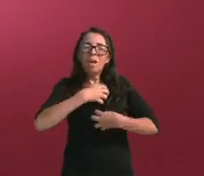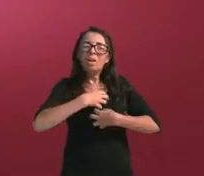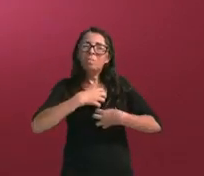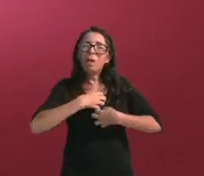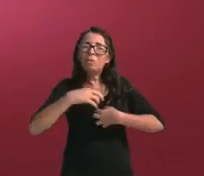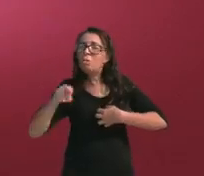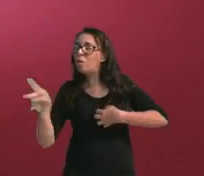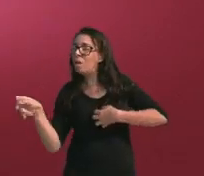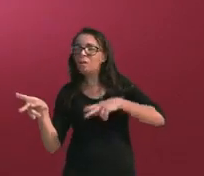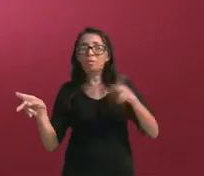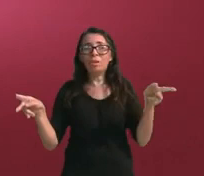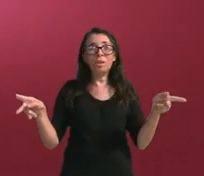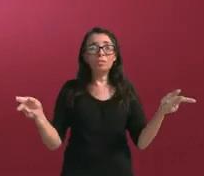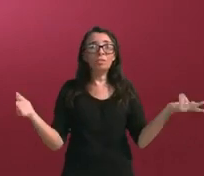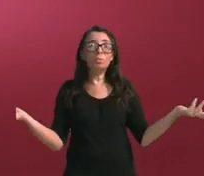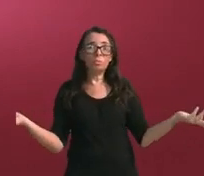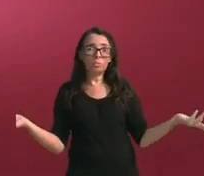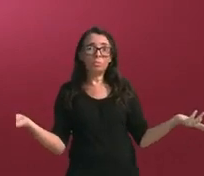Você virá